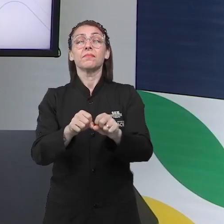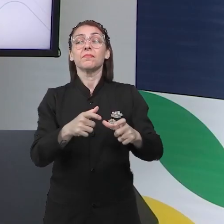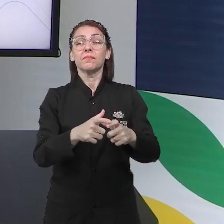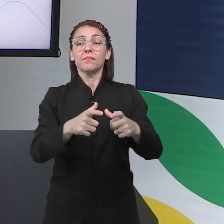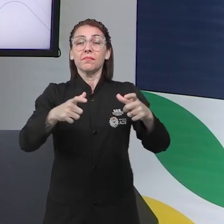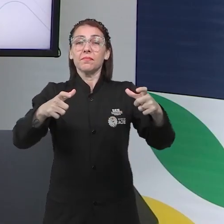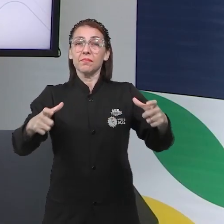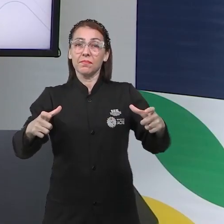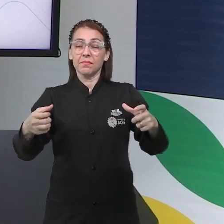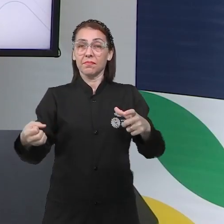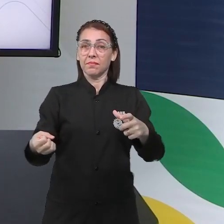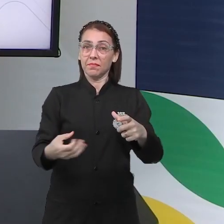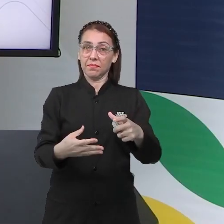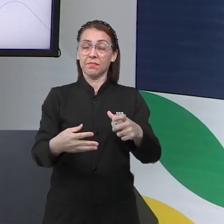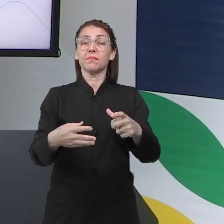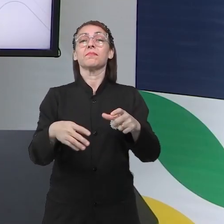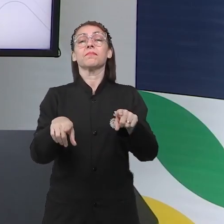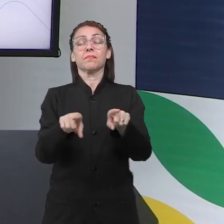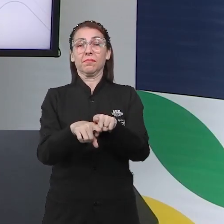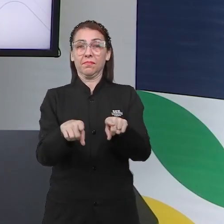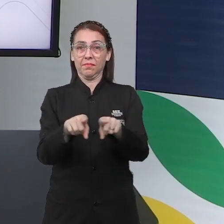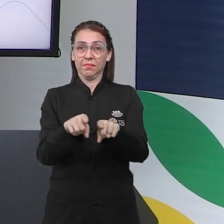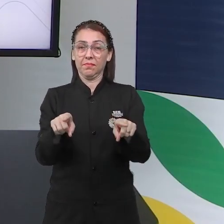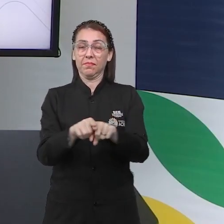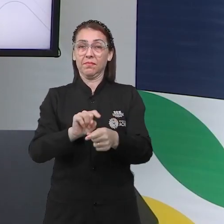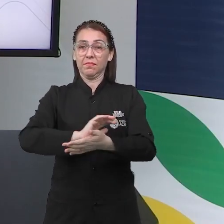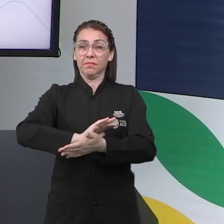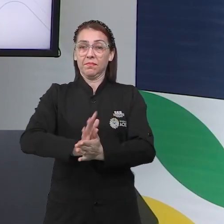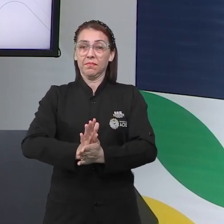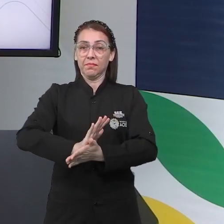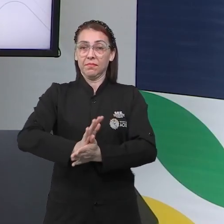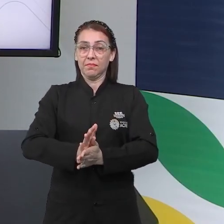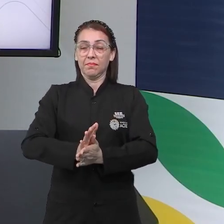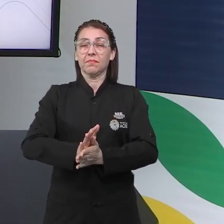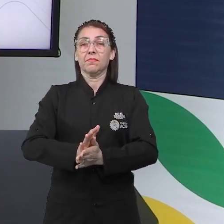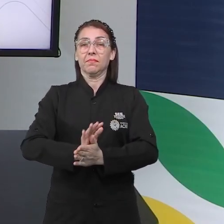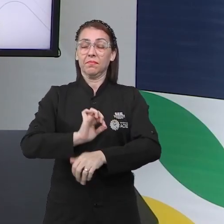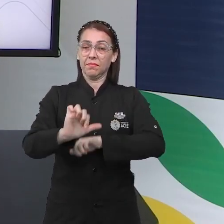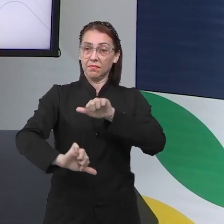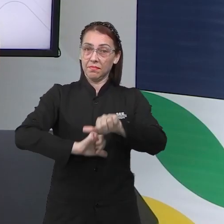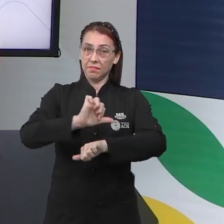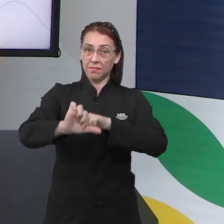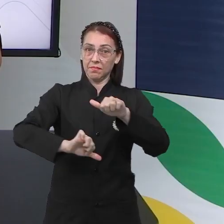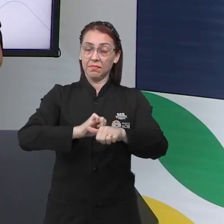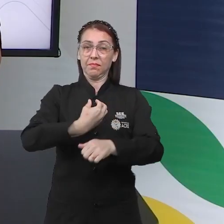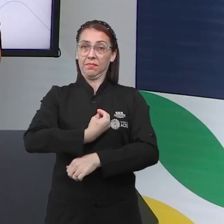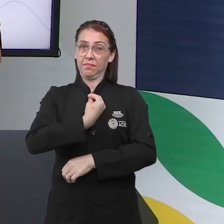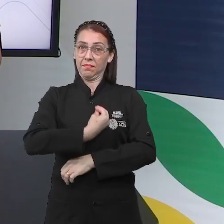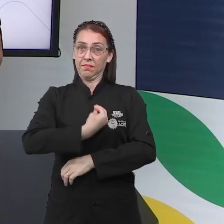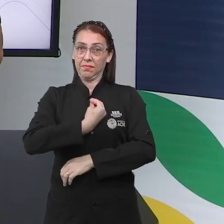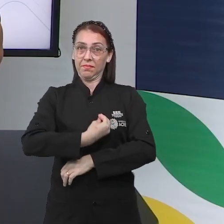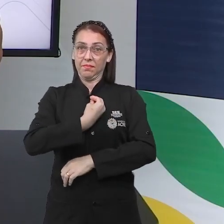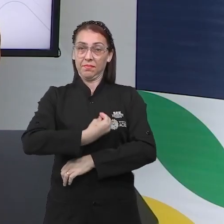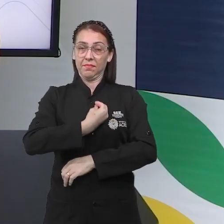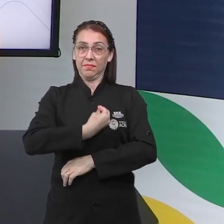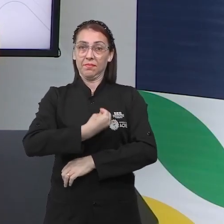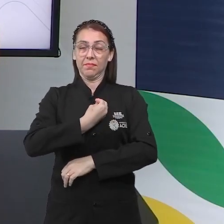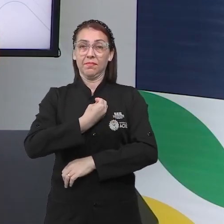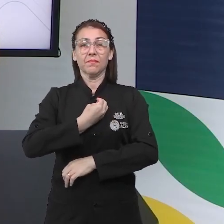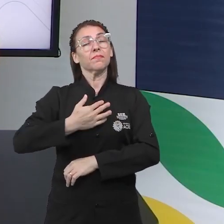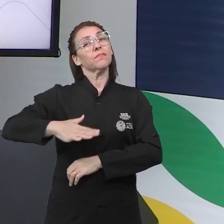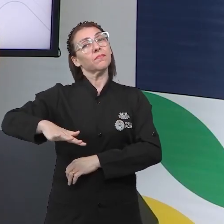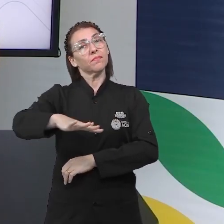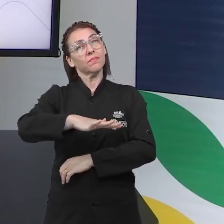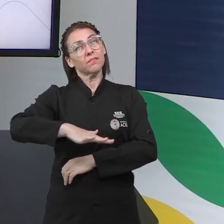novos espaços e, consequentemente, a degradação e a alteração do modo de vida em todos